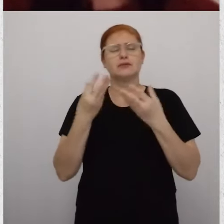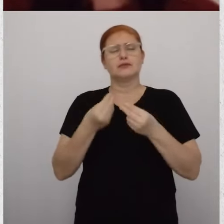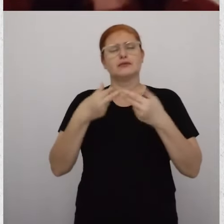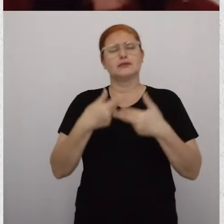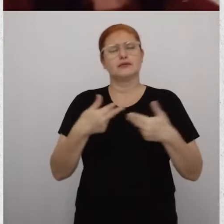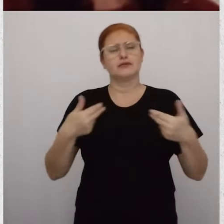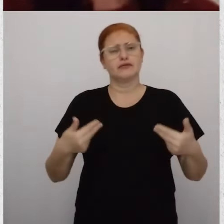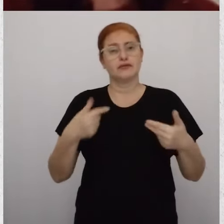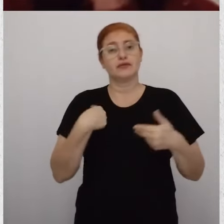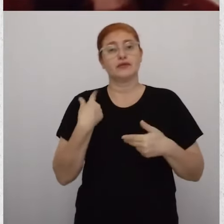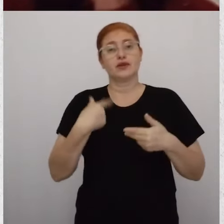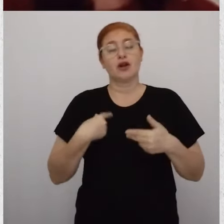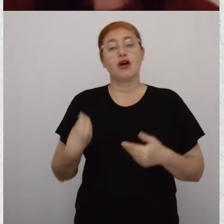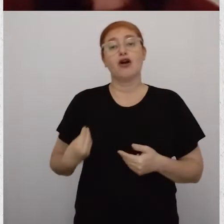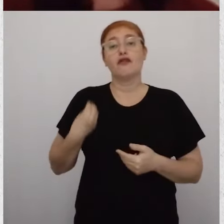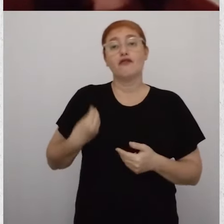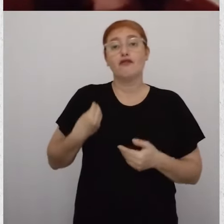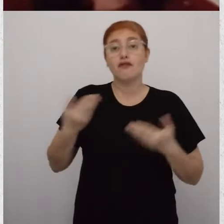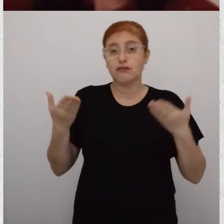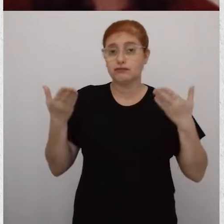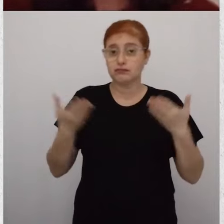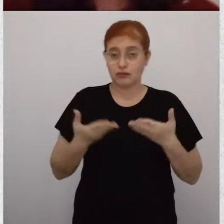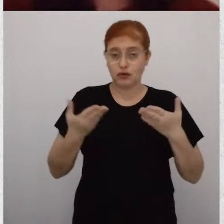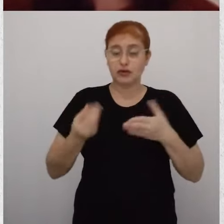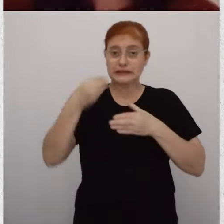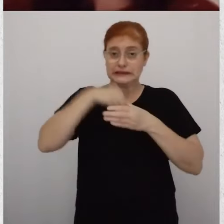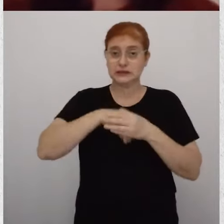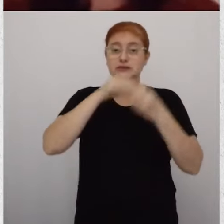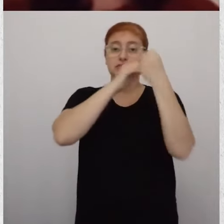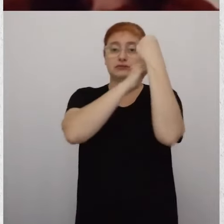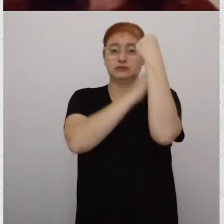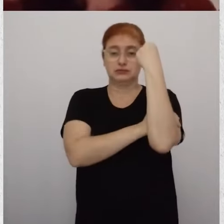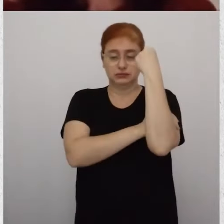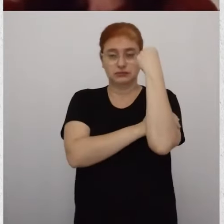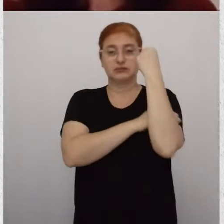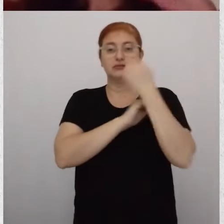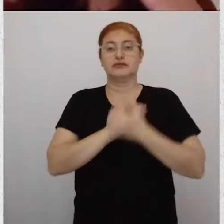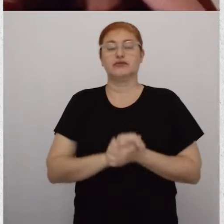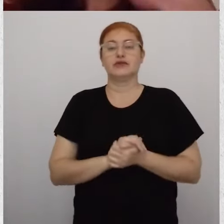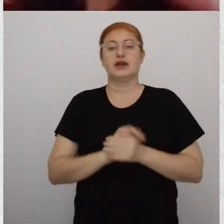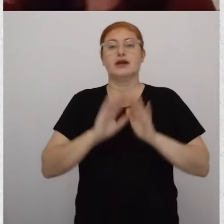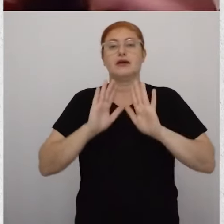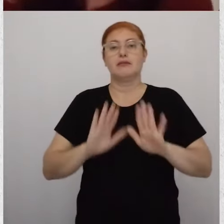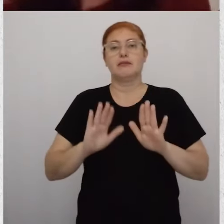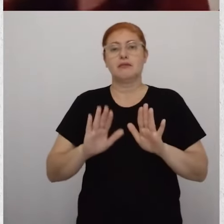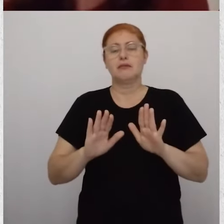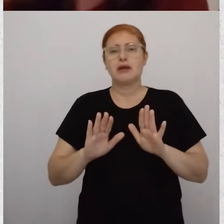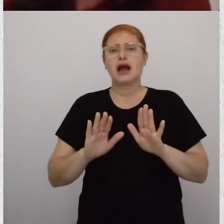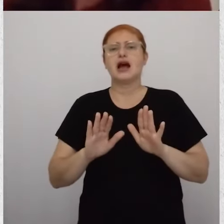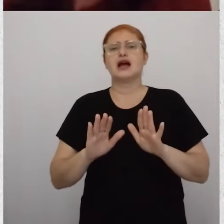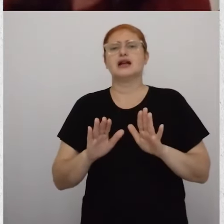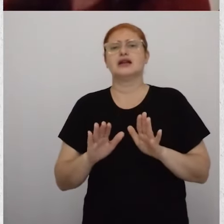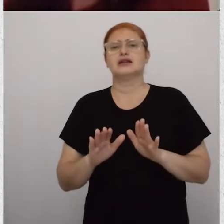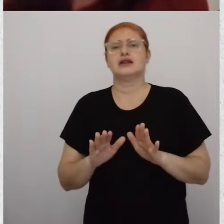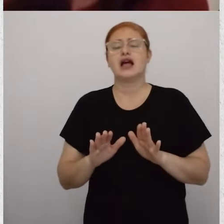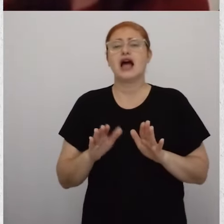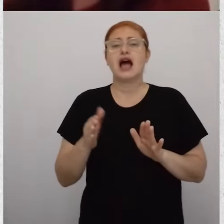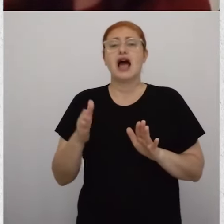coisa do que a gente vivencia hoje dentro do feminismo, por mais que não tenha nada a ver com pessoas que vivenciaram